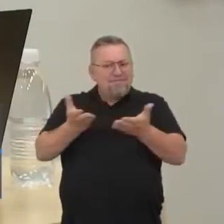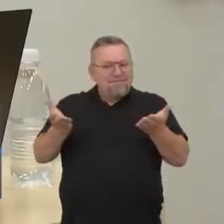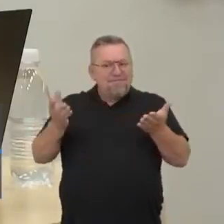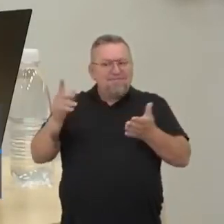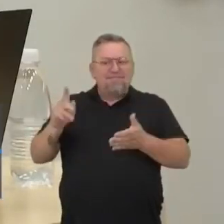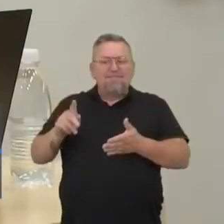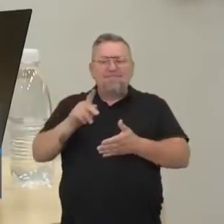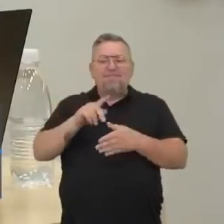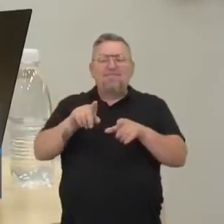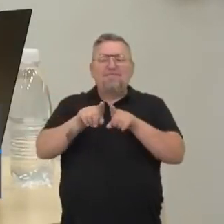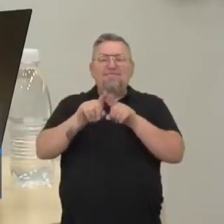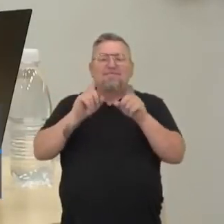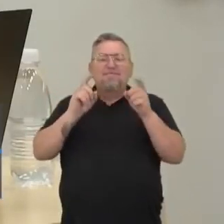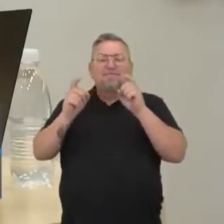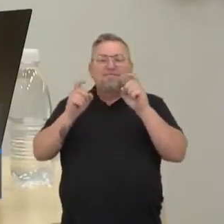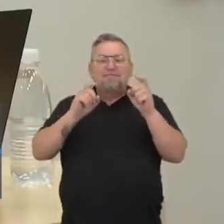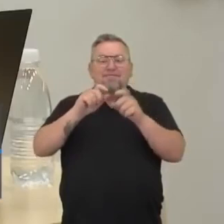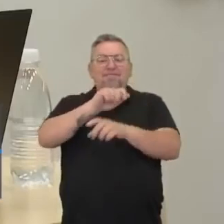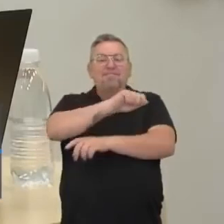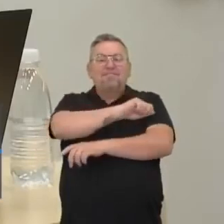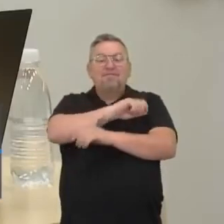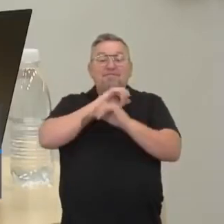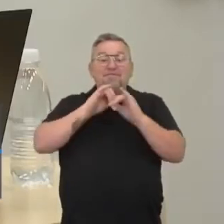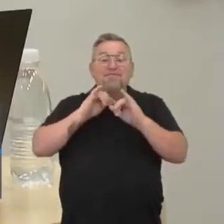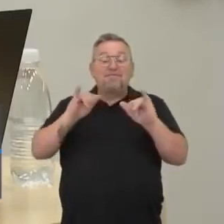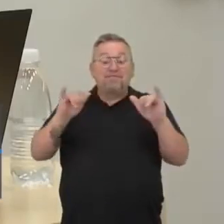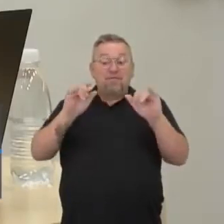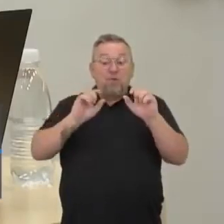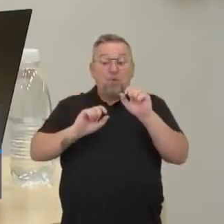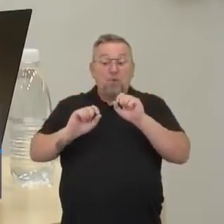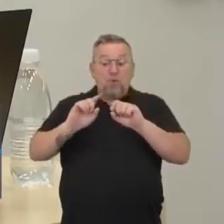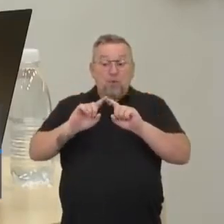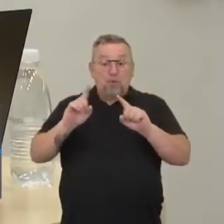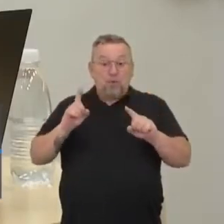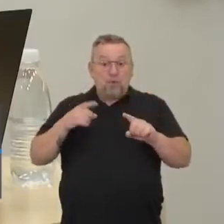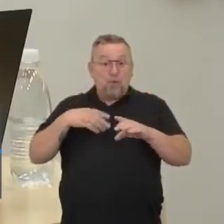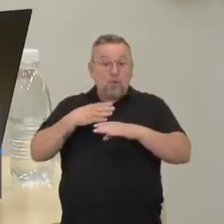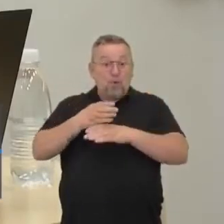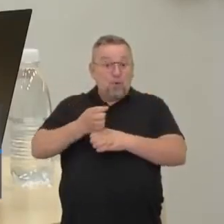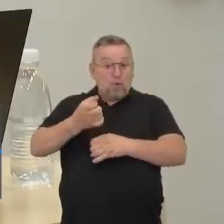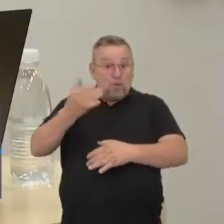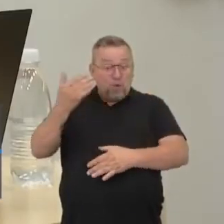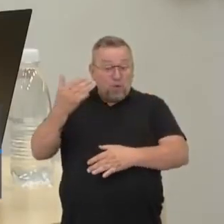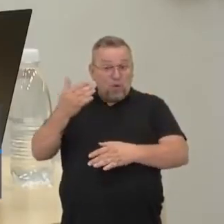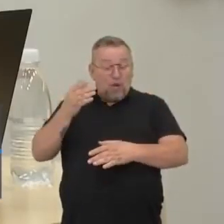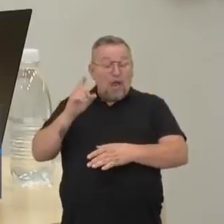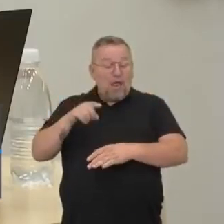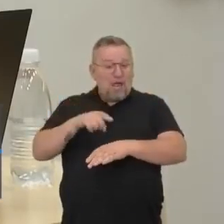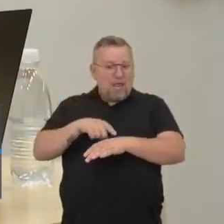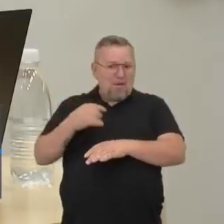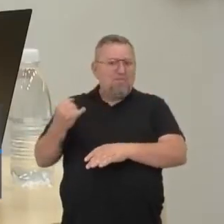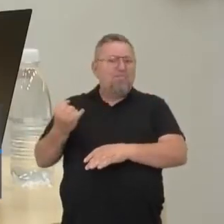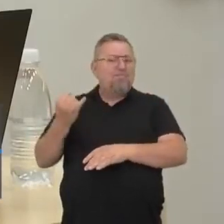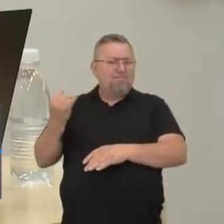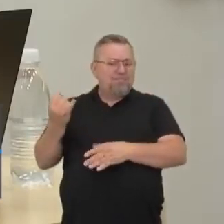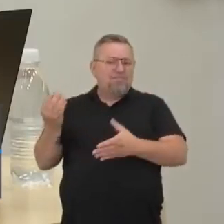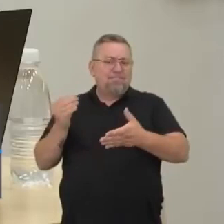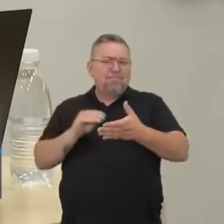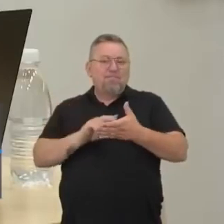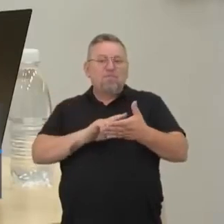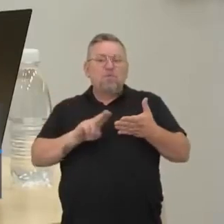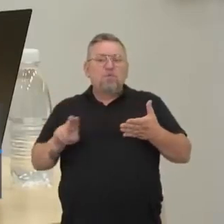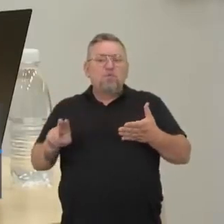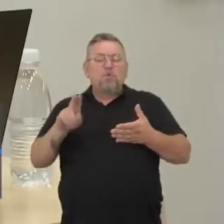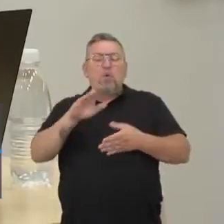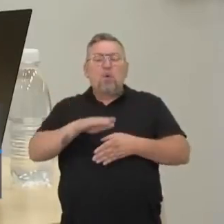professores que estão reunindo os alunos, aquele aviso básico de que quando dá interação do chat, que é um momento super importante, você coloca aí o nome do